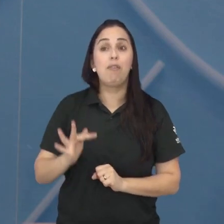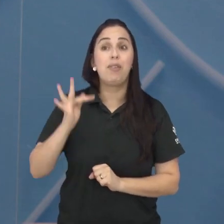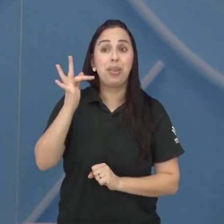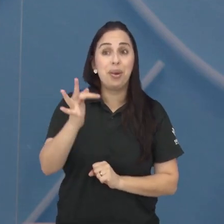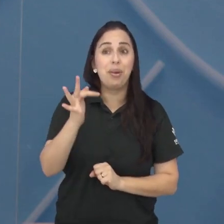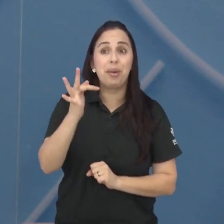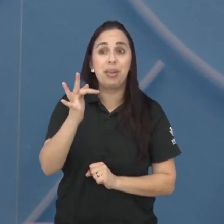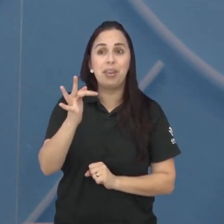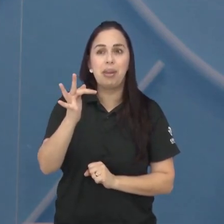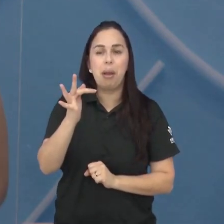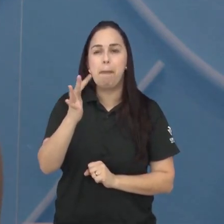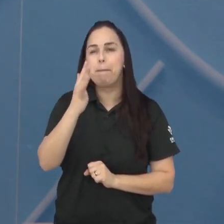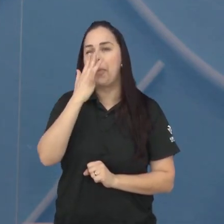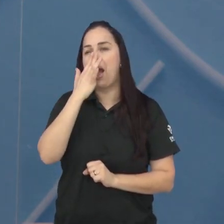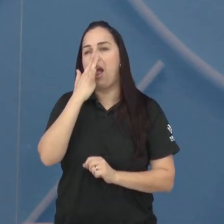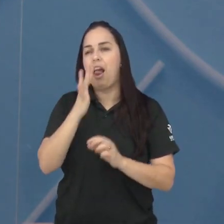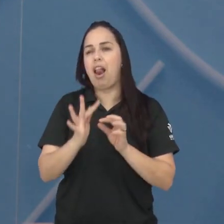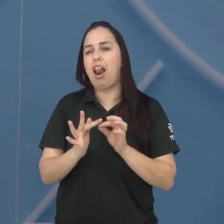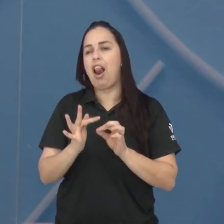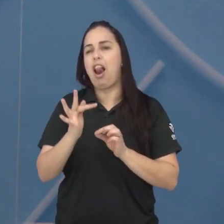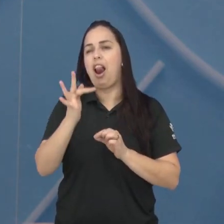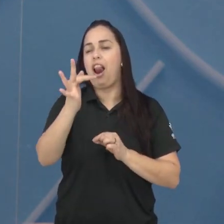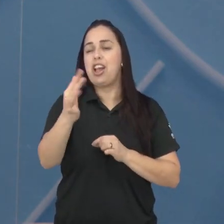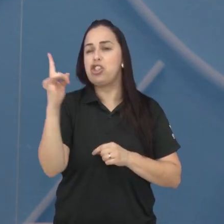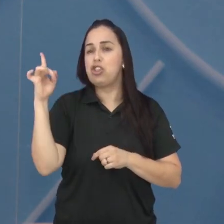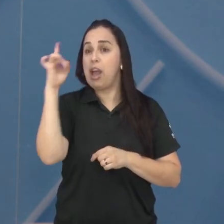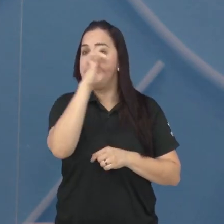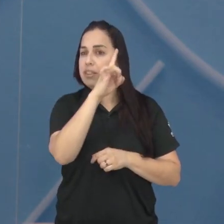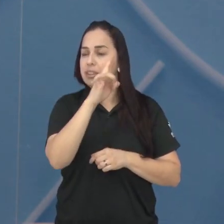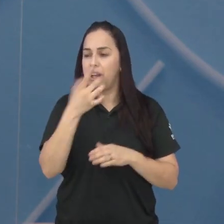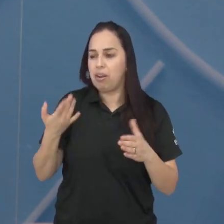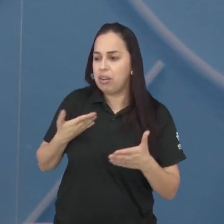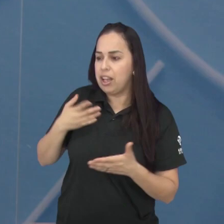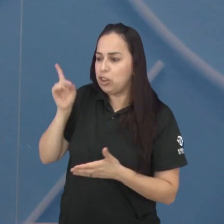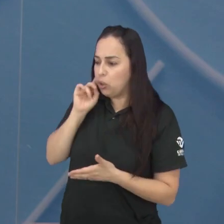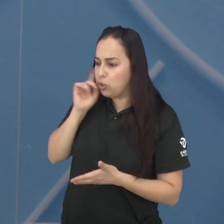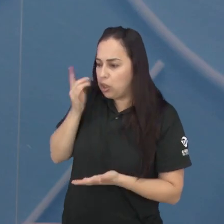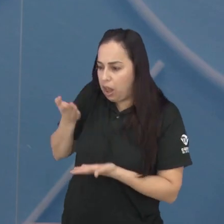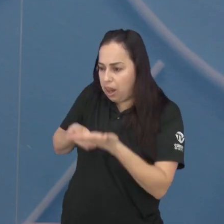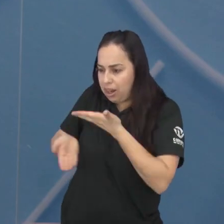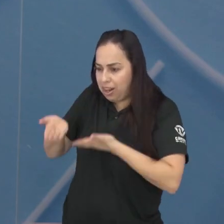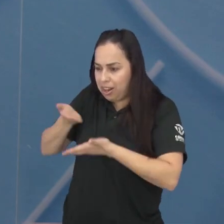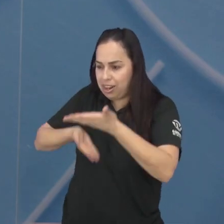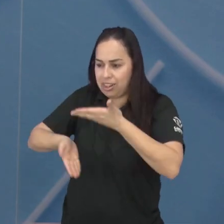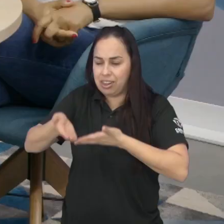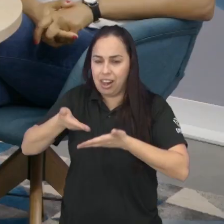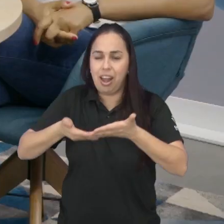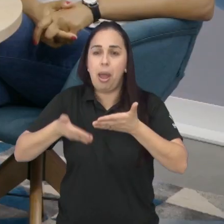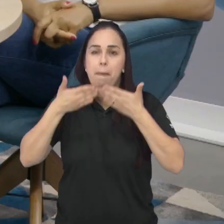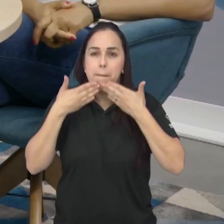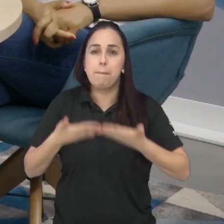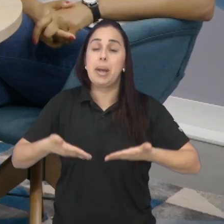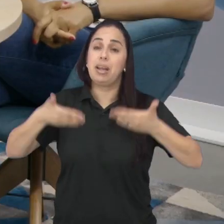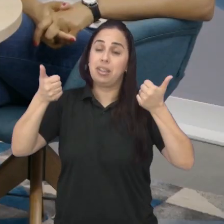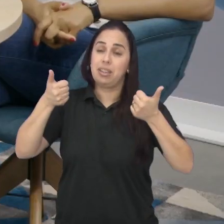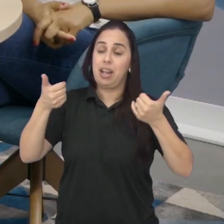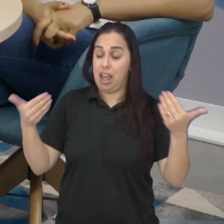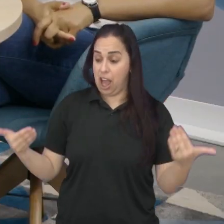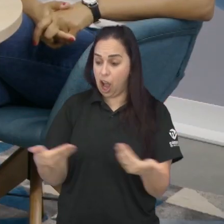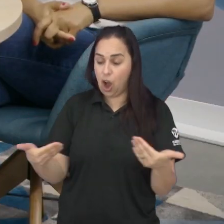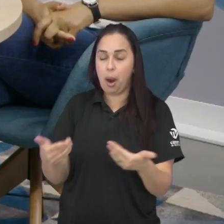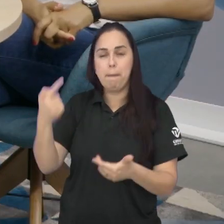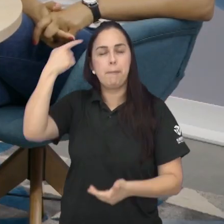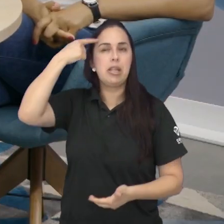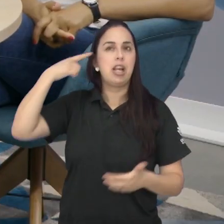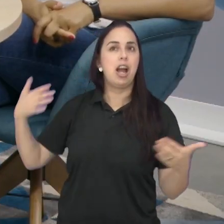futuro, que parece enorme, parece uma coisa muito difícil, seja construída no dia a dia, né? Porque no fim das contas é isso, é agora,